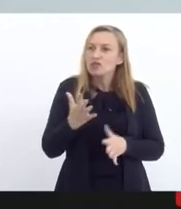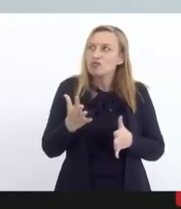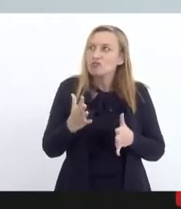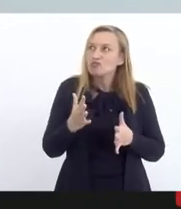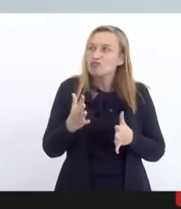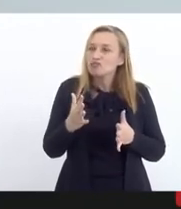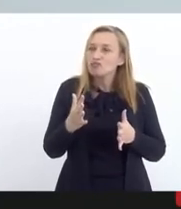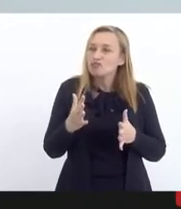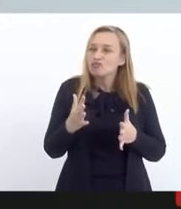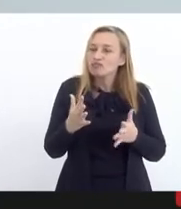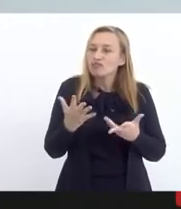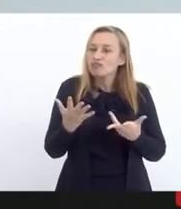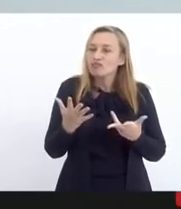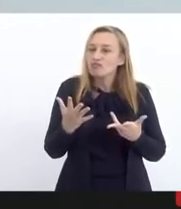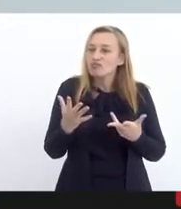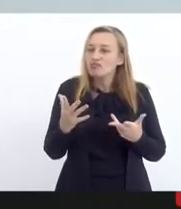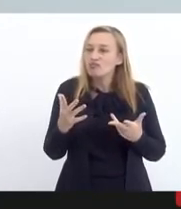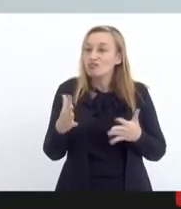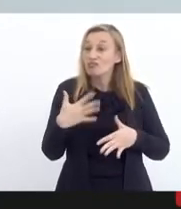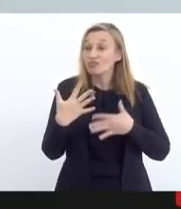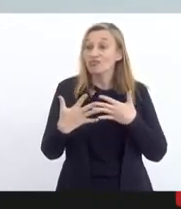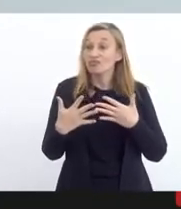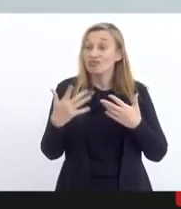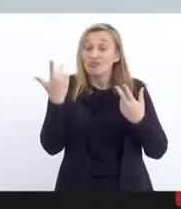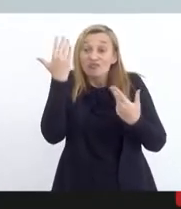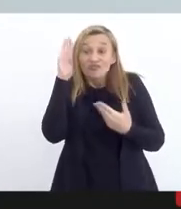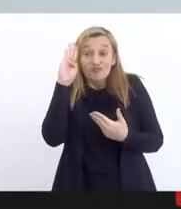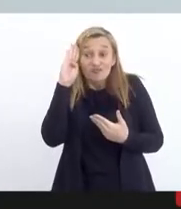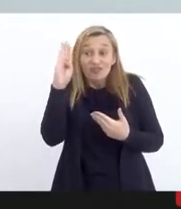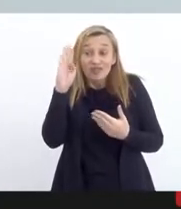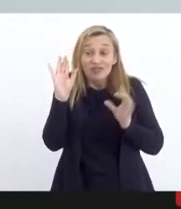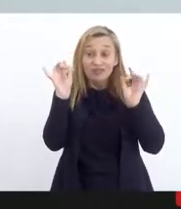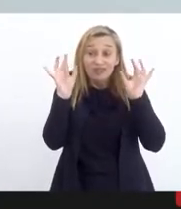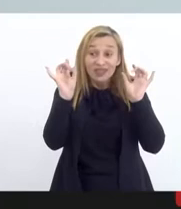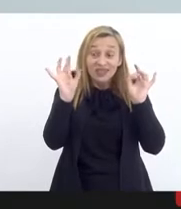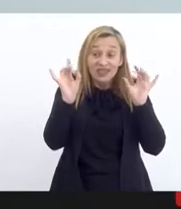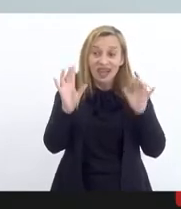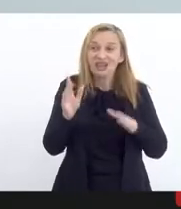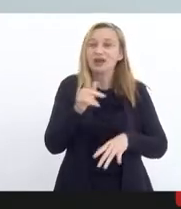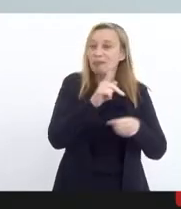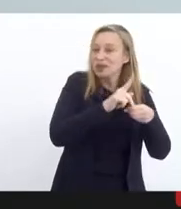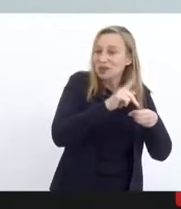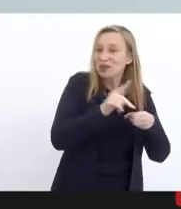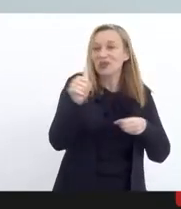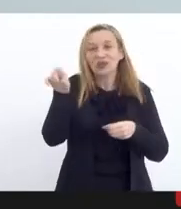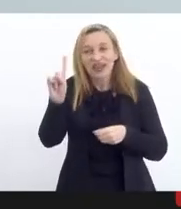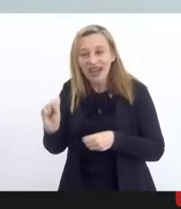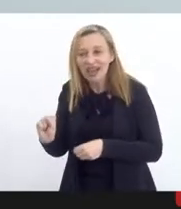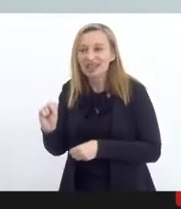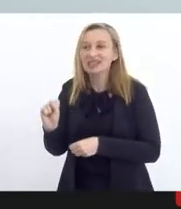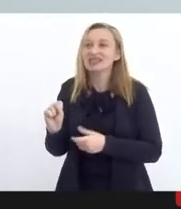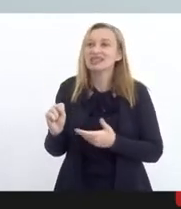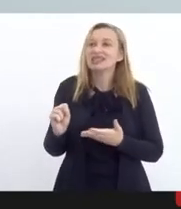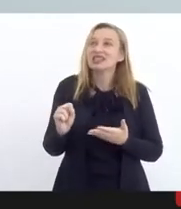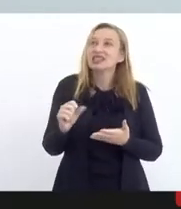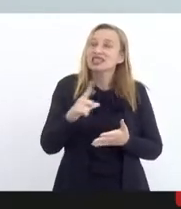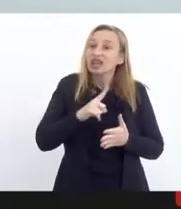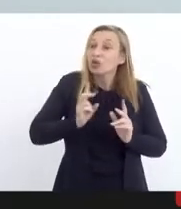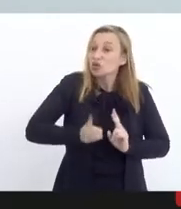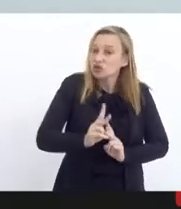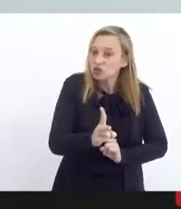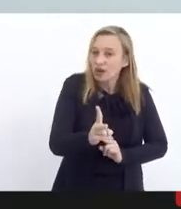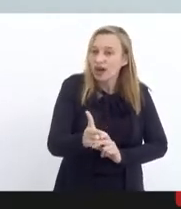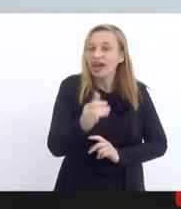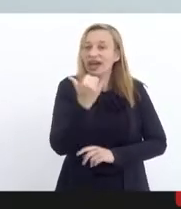né, natural por energia desde os tempos do pró-álcool, passando pelo petróleo, agora pelo gás, e isso tem que continuar com a